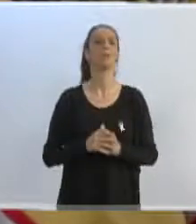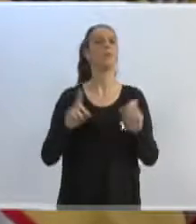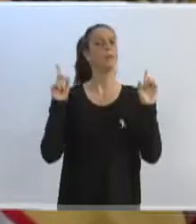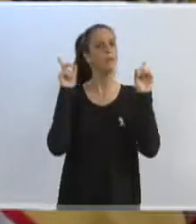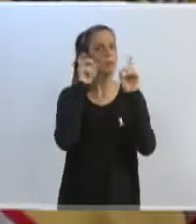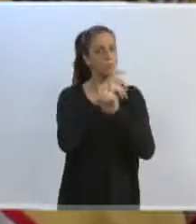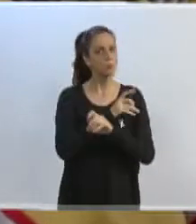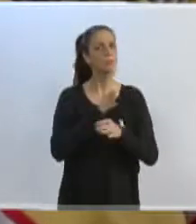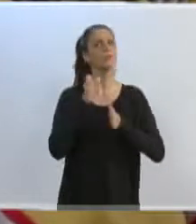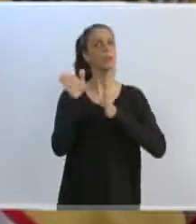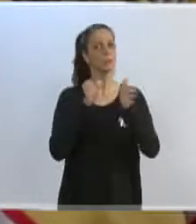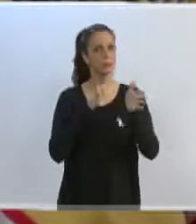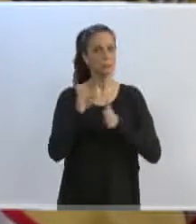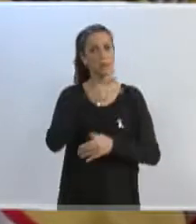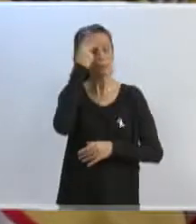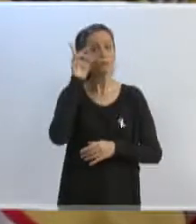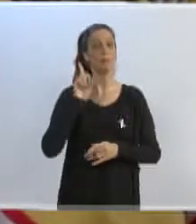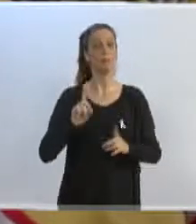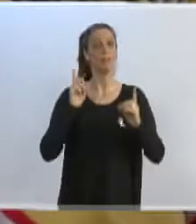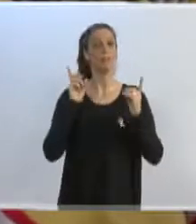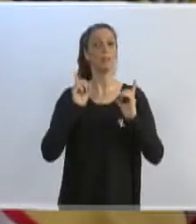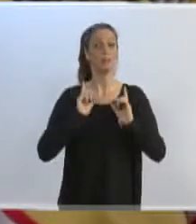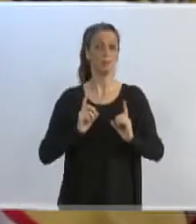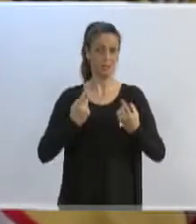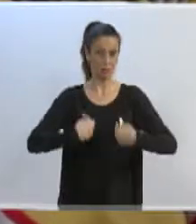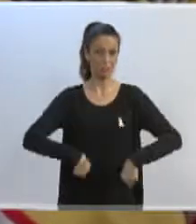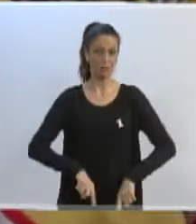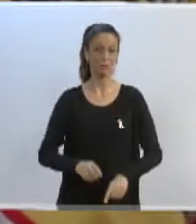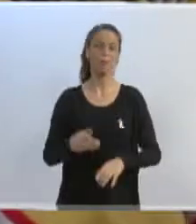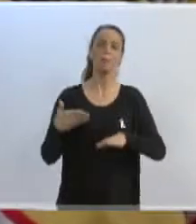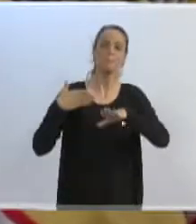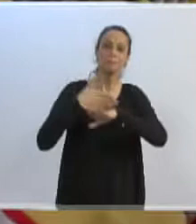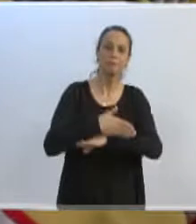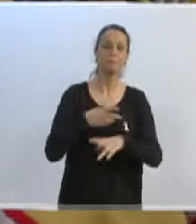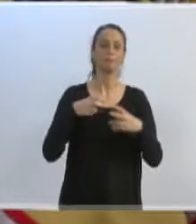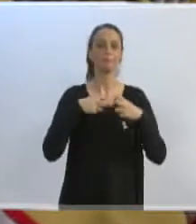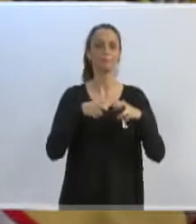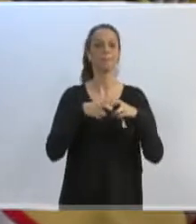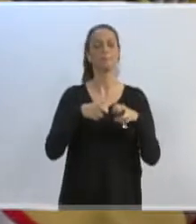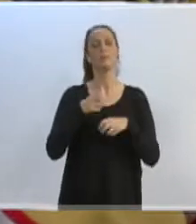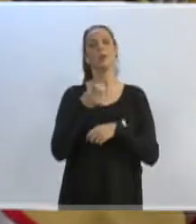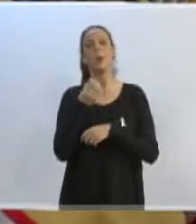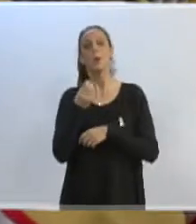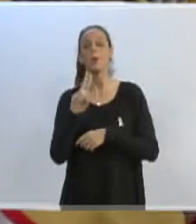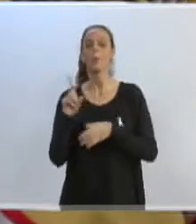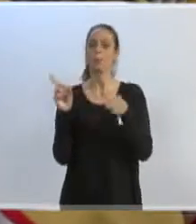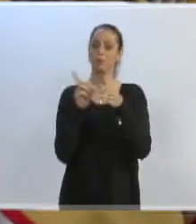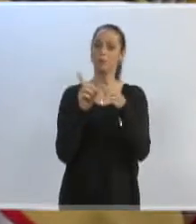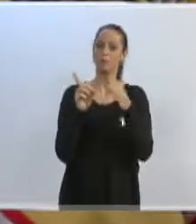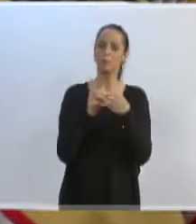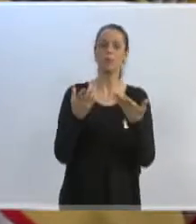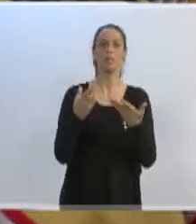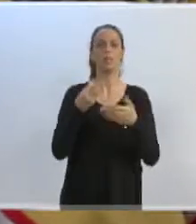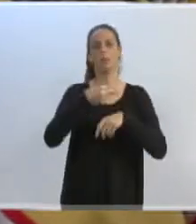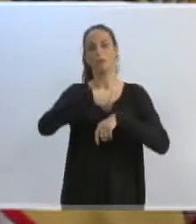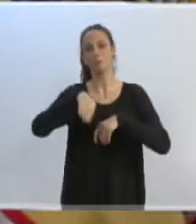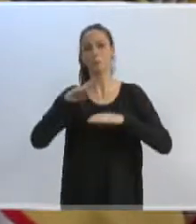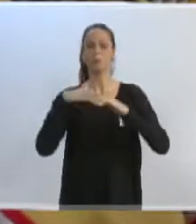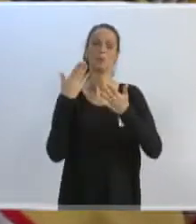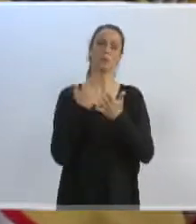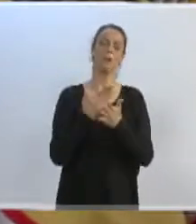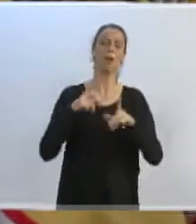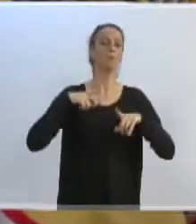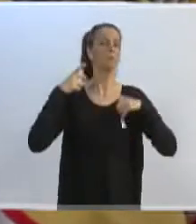de acesso do deficiente físico no transporte público para atendimentos, para uso escolar, lazer,